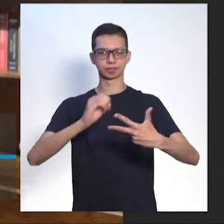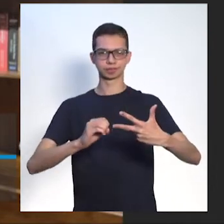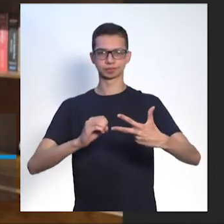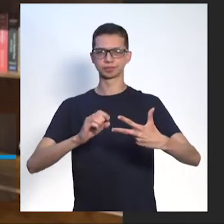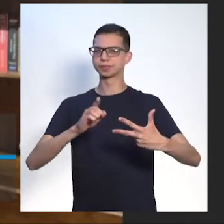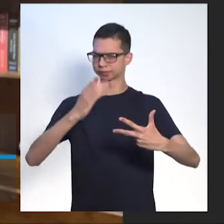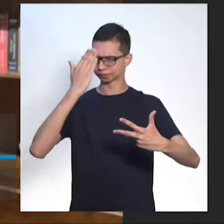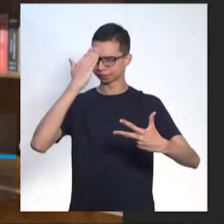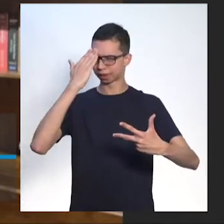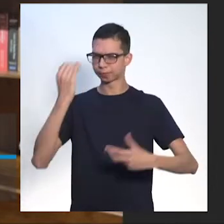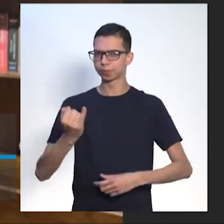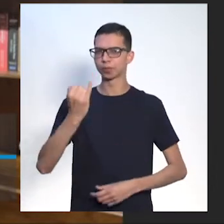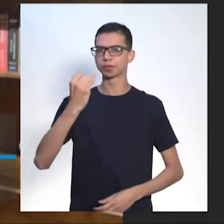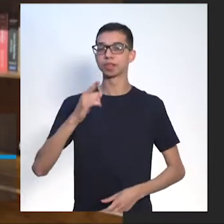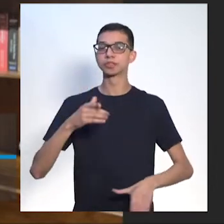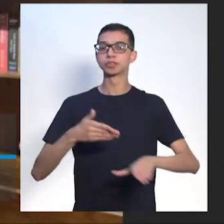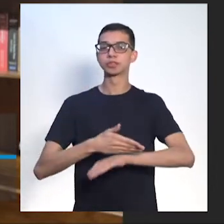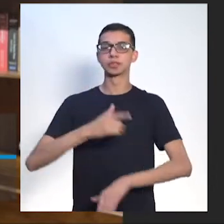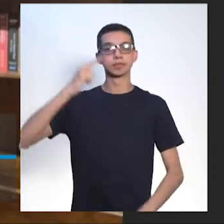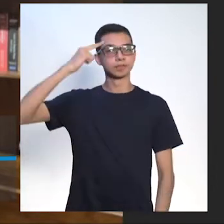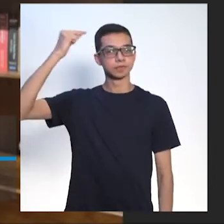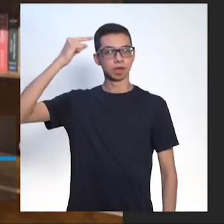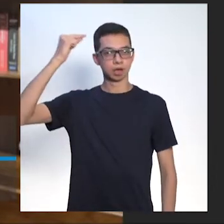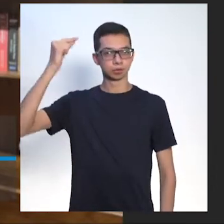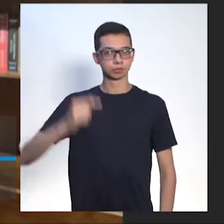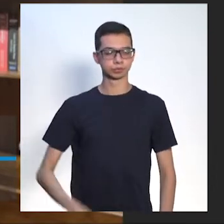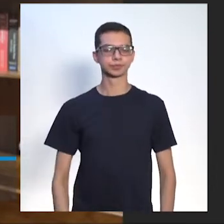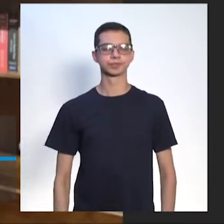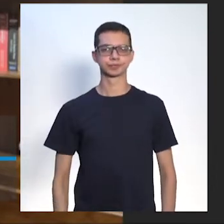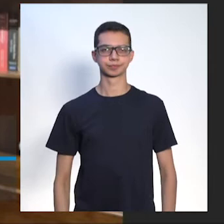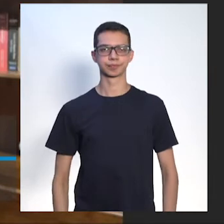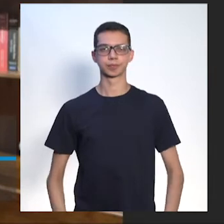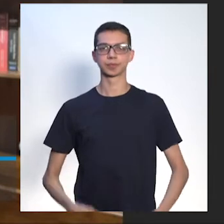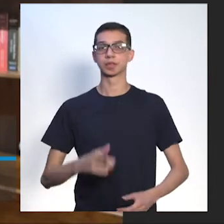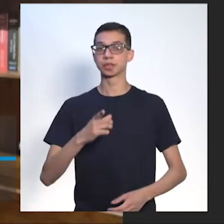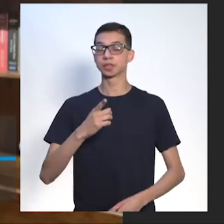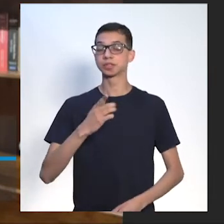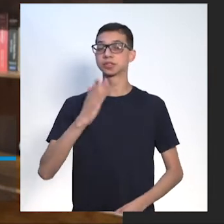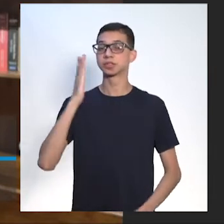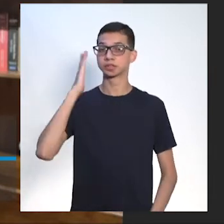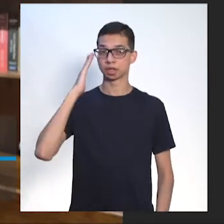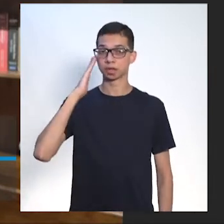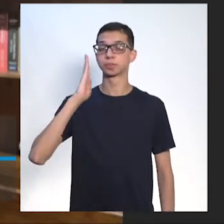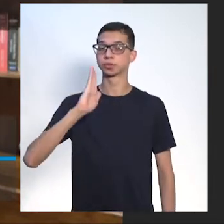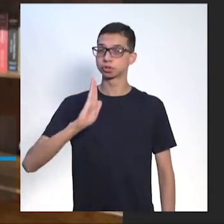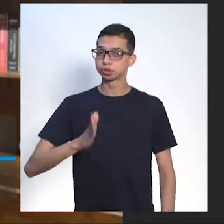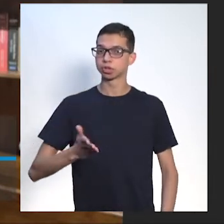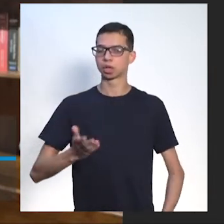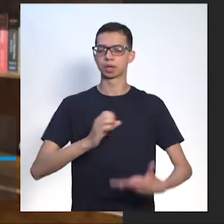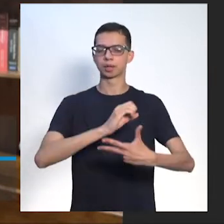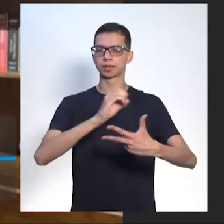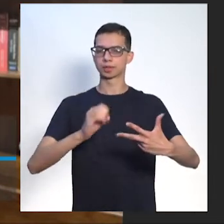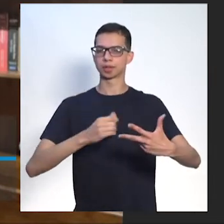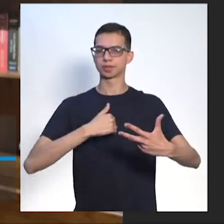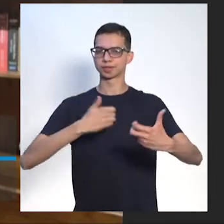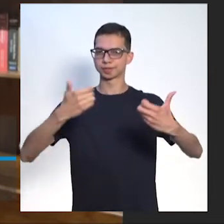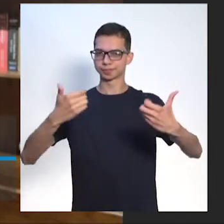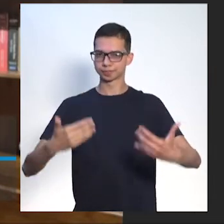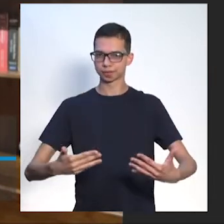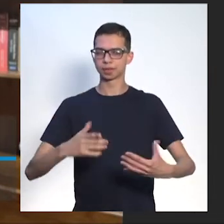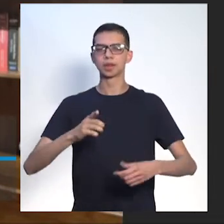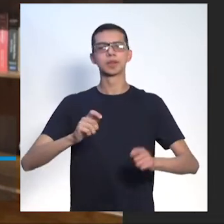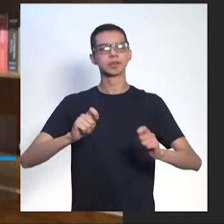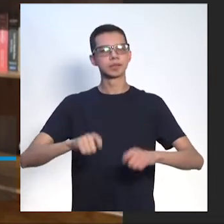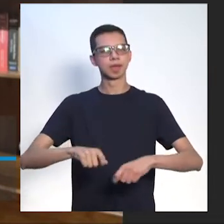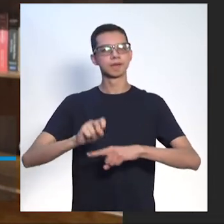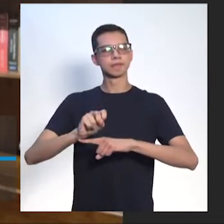você entrar na universidade. A essa altura, nós já vimos que via o Enem, eu disputo muitas vagas, eu tenho